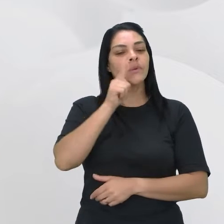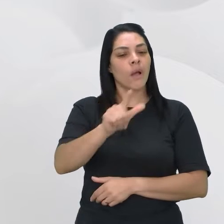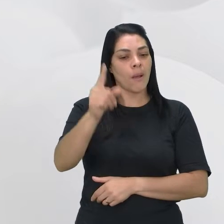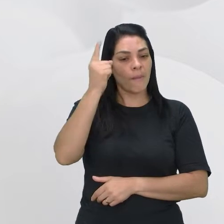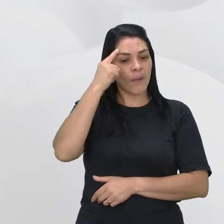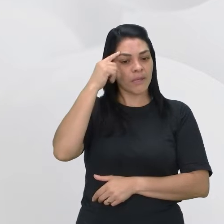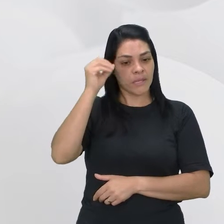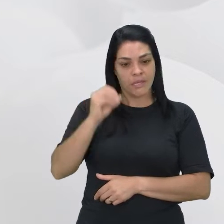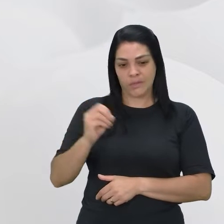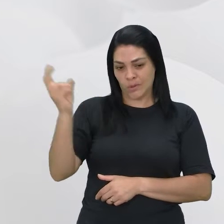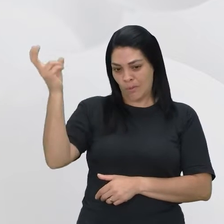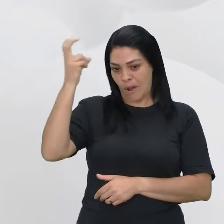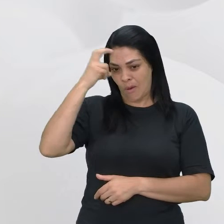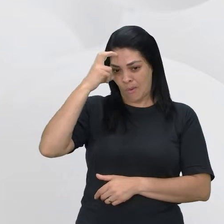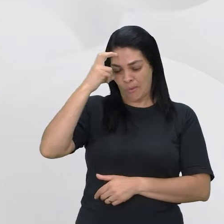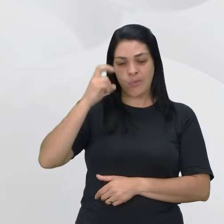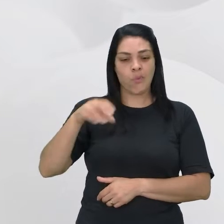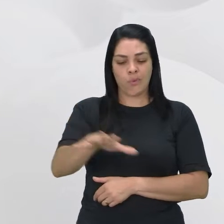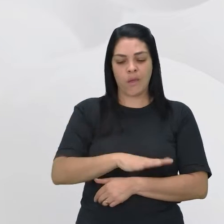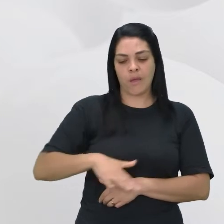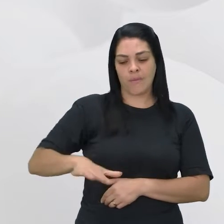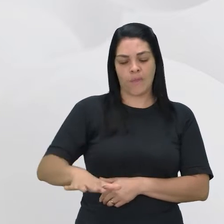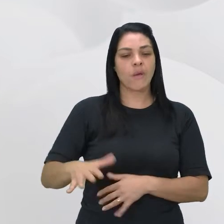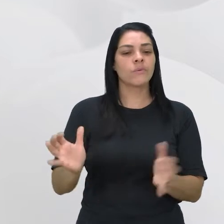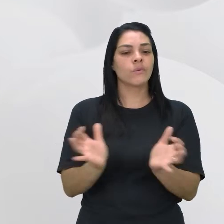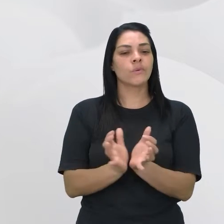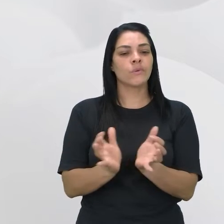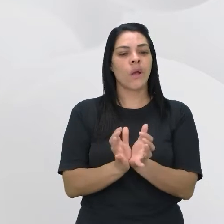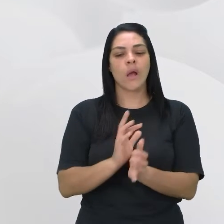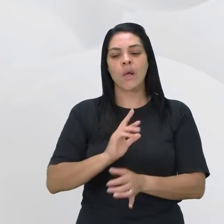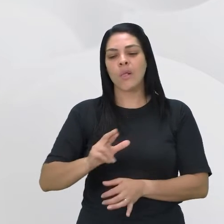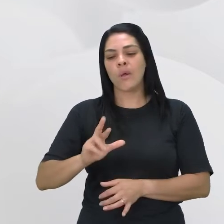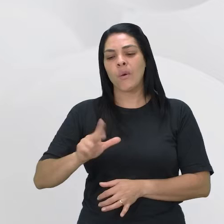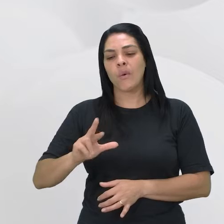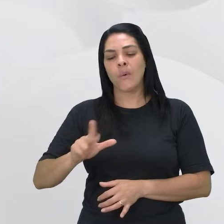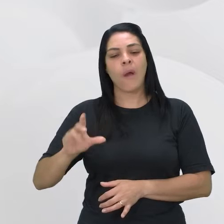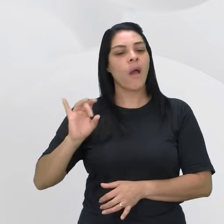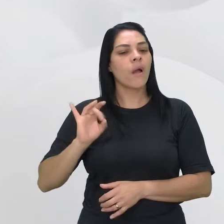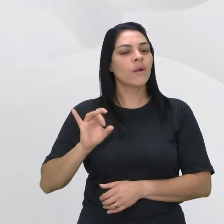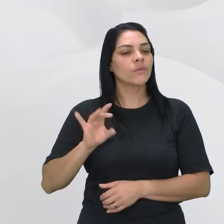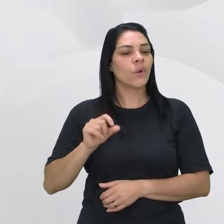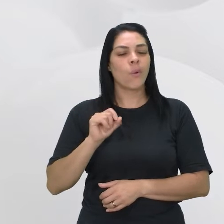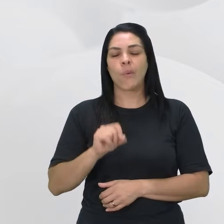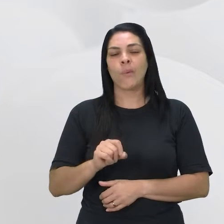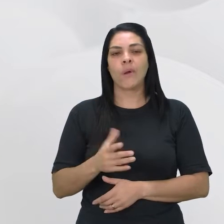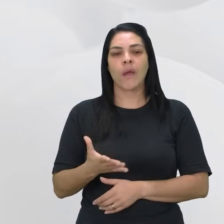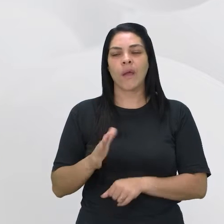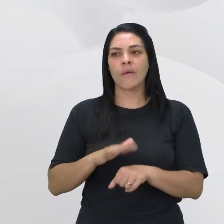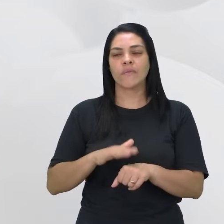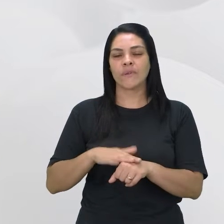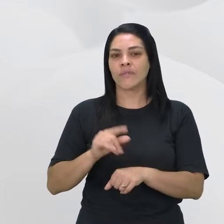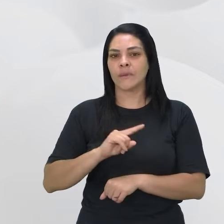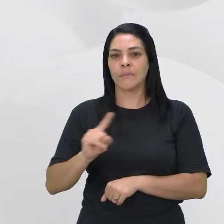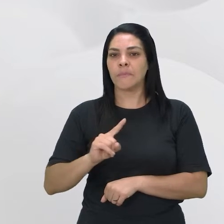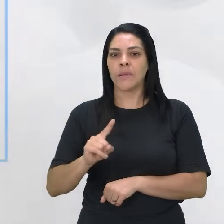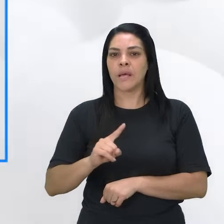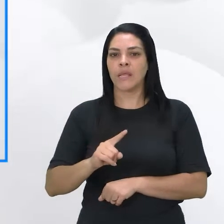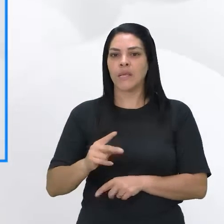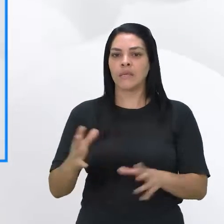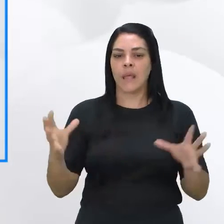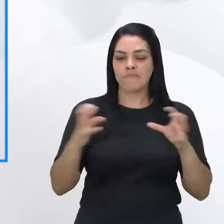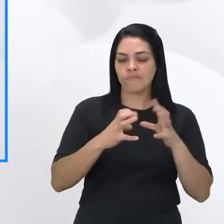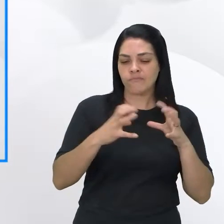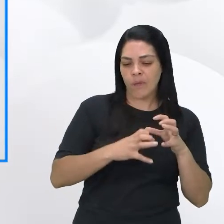numa cultura ambiental de comunidades e não apenas no fazer para não ser punido